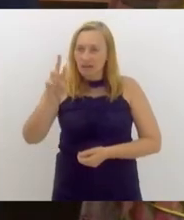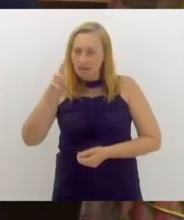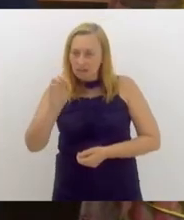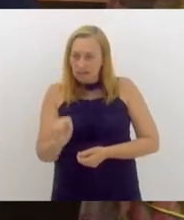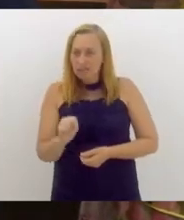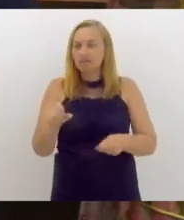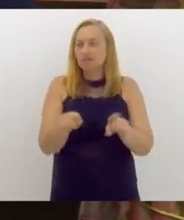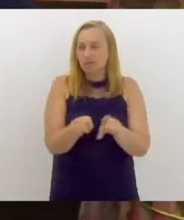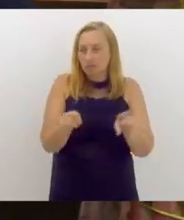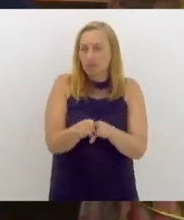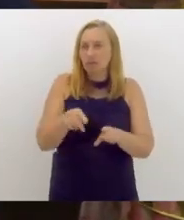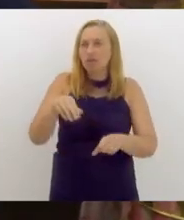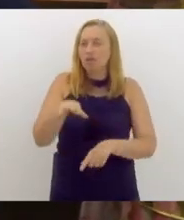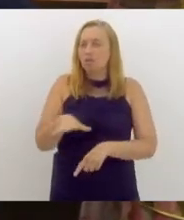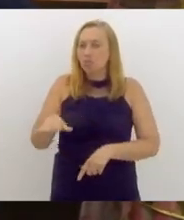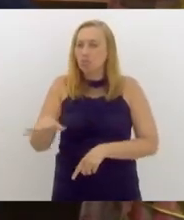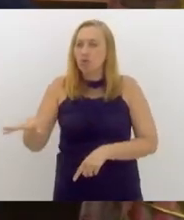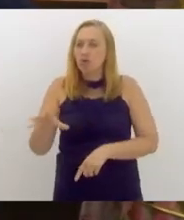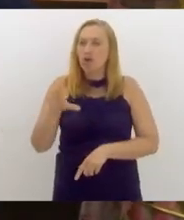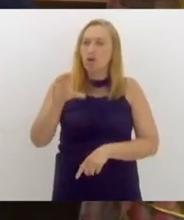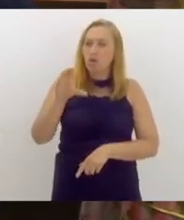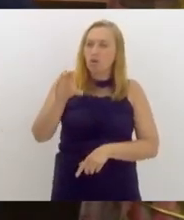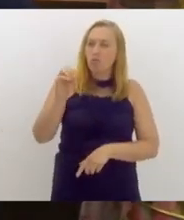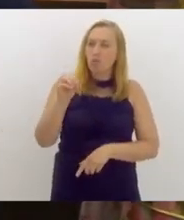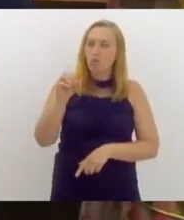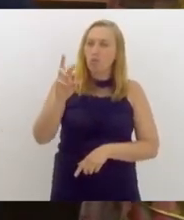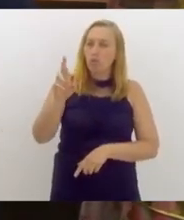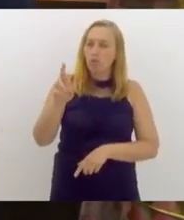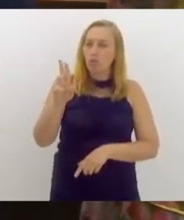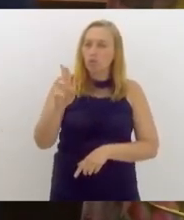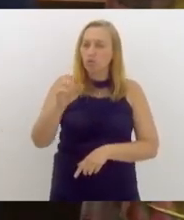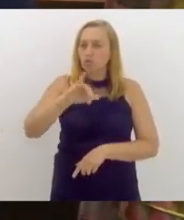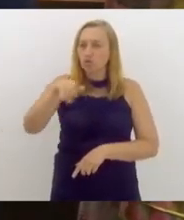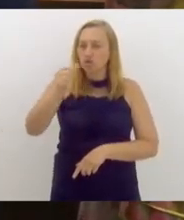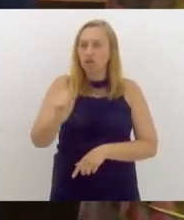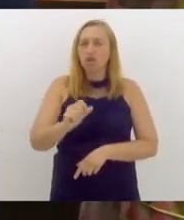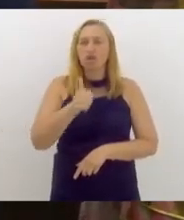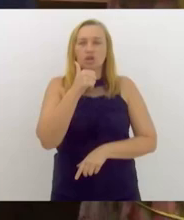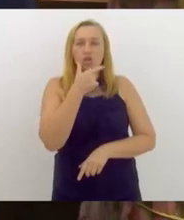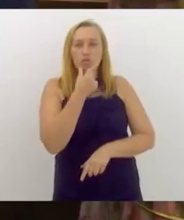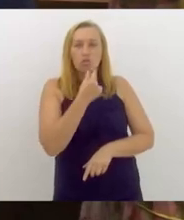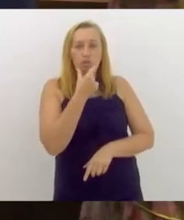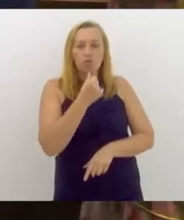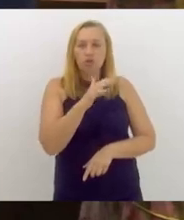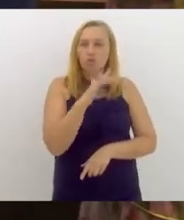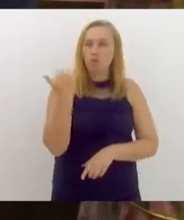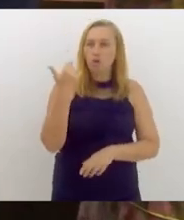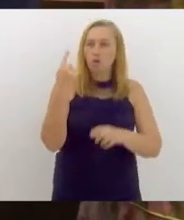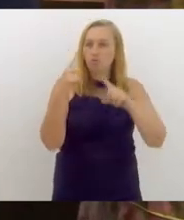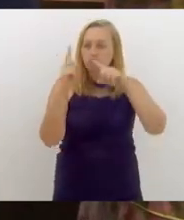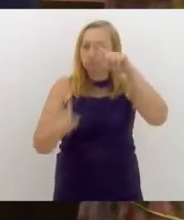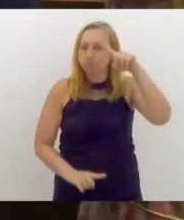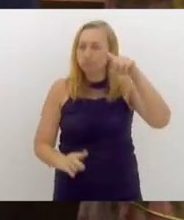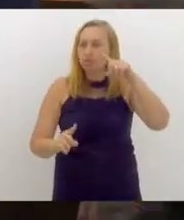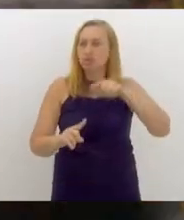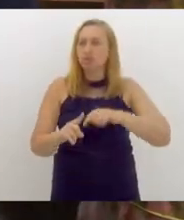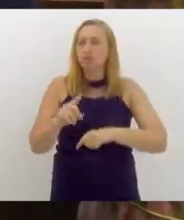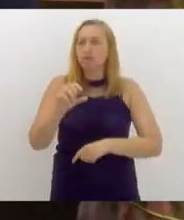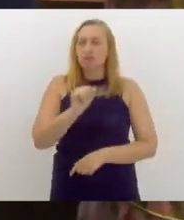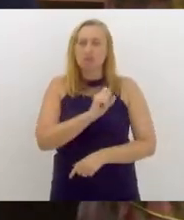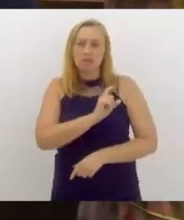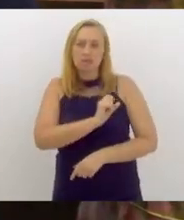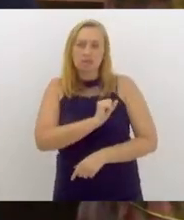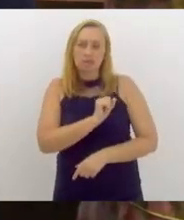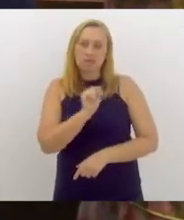Coruja, em São Gonçalo. E um rapaz que foi atingido com um raio em Saquarema. O Rio de Janeiro também é um dos